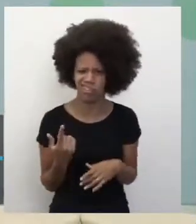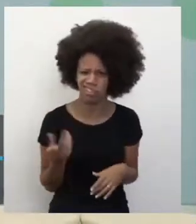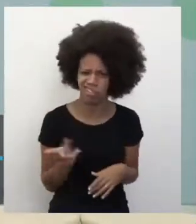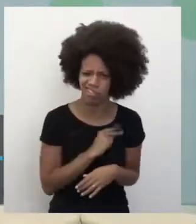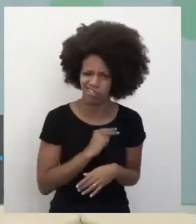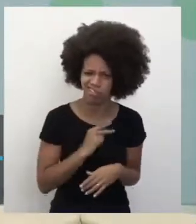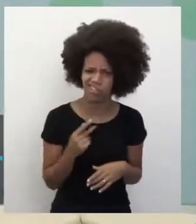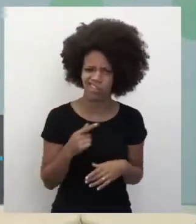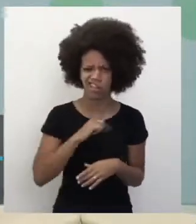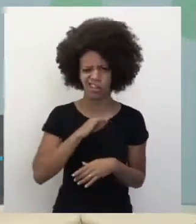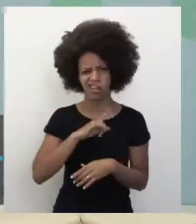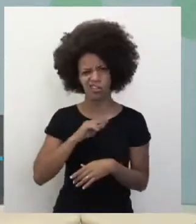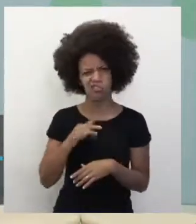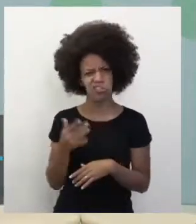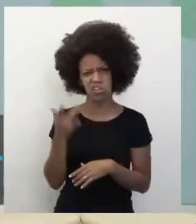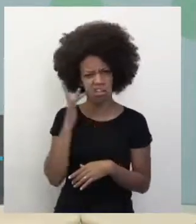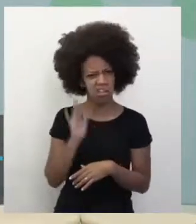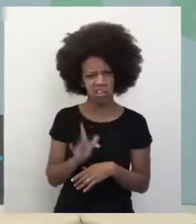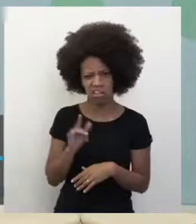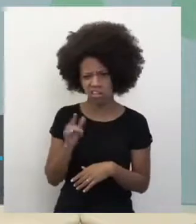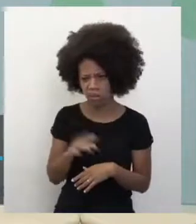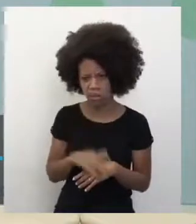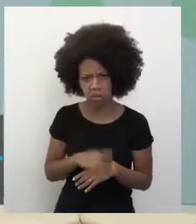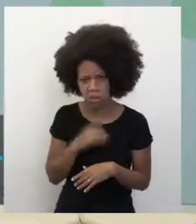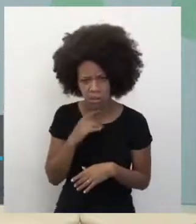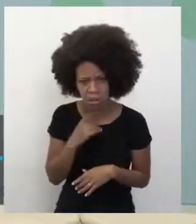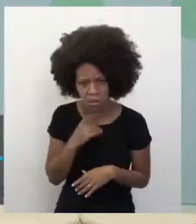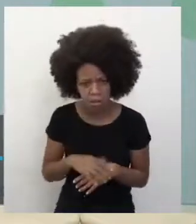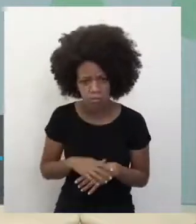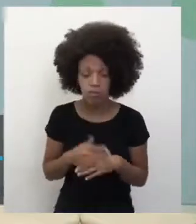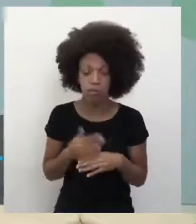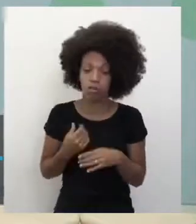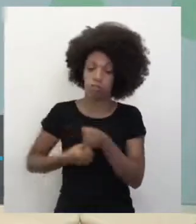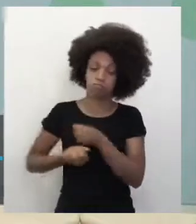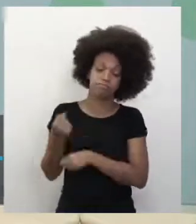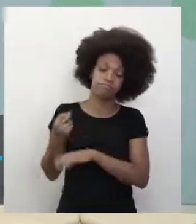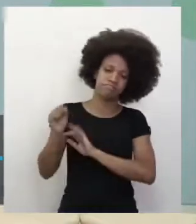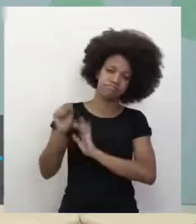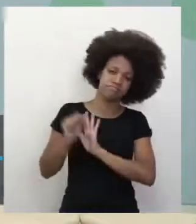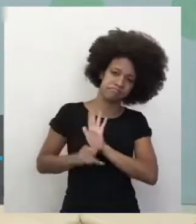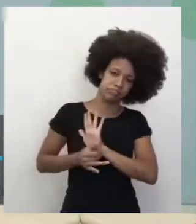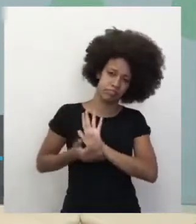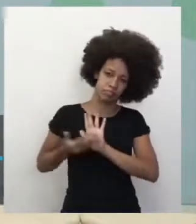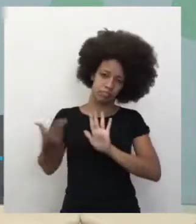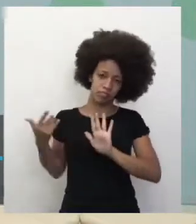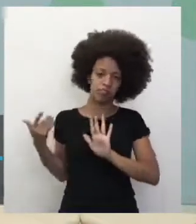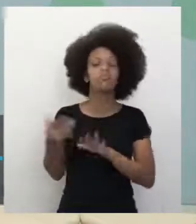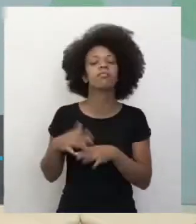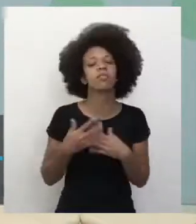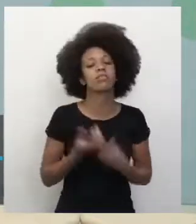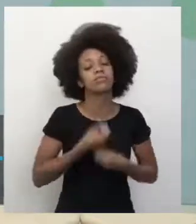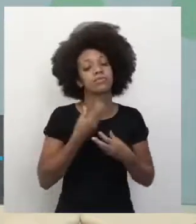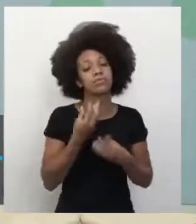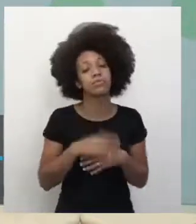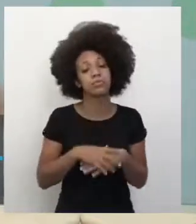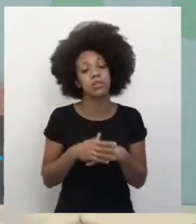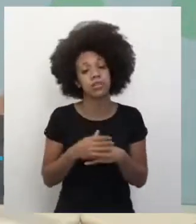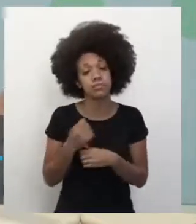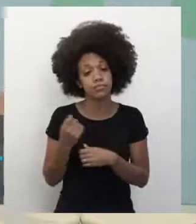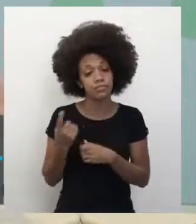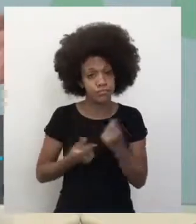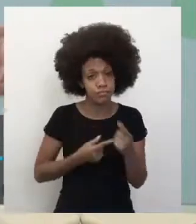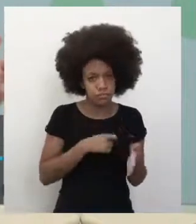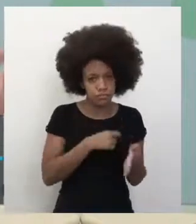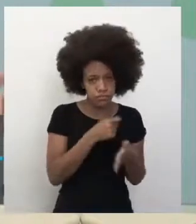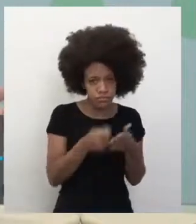ele foi atropelado e ninguém sabia quem era, né? Era uma outra época, né? Outro século, é outra ideia das informações, Sim. né? E muitos artistas ficaram